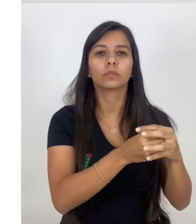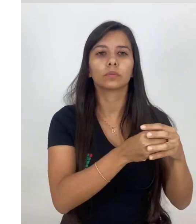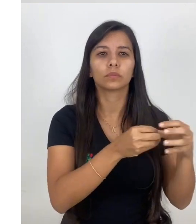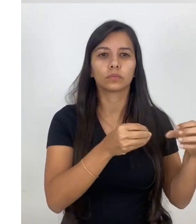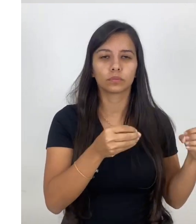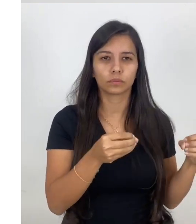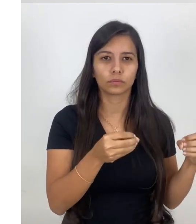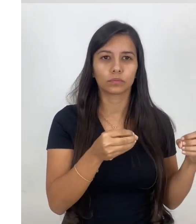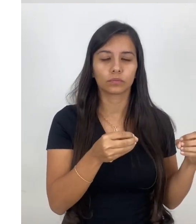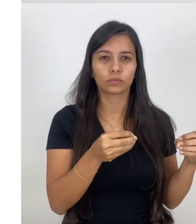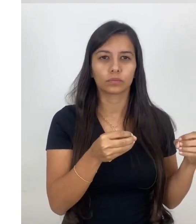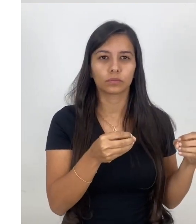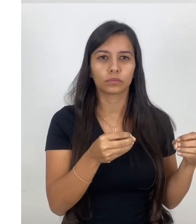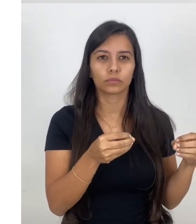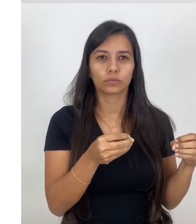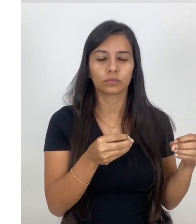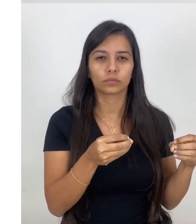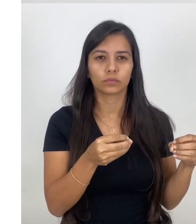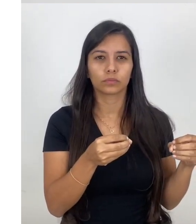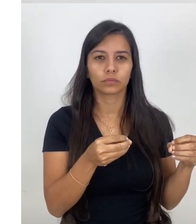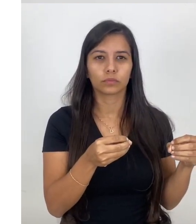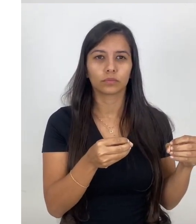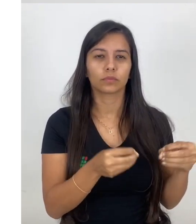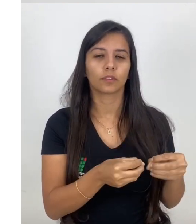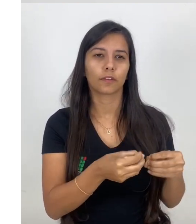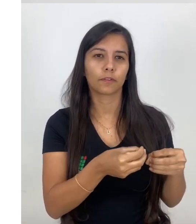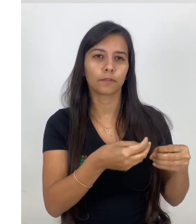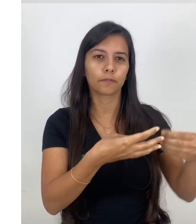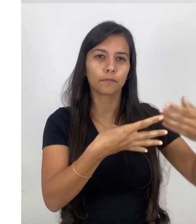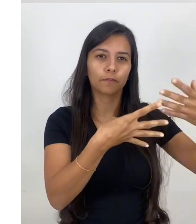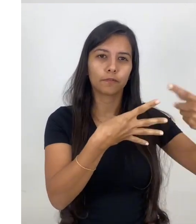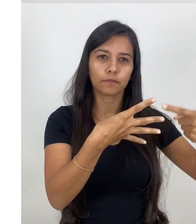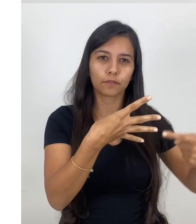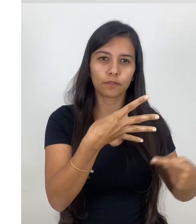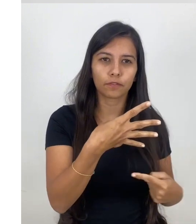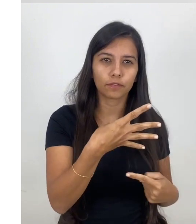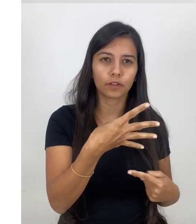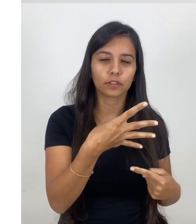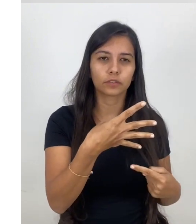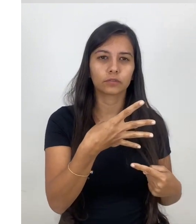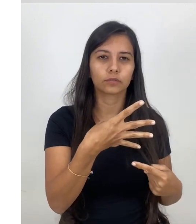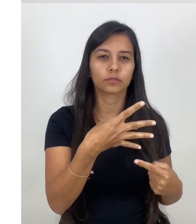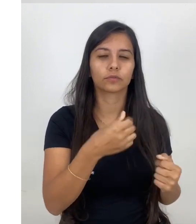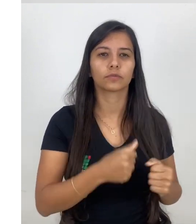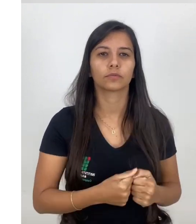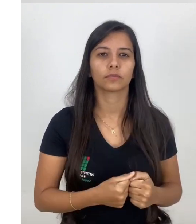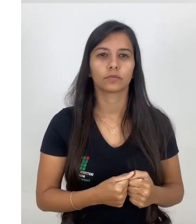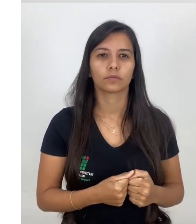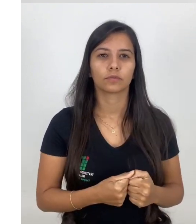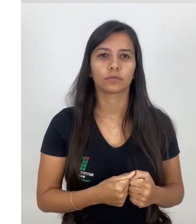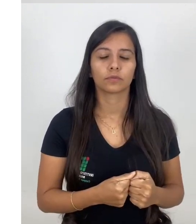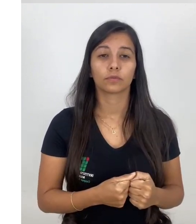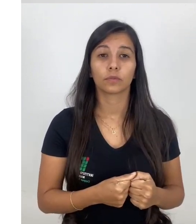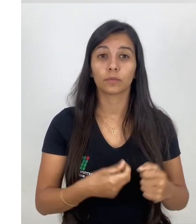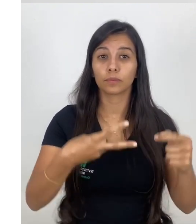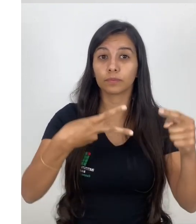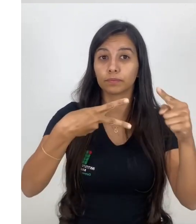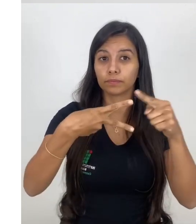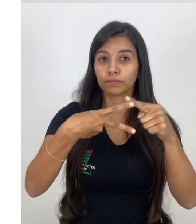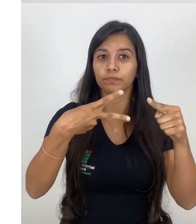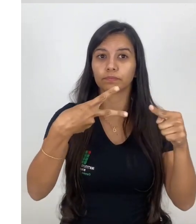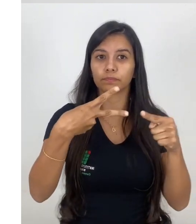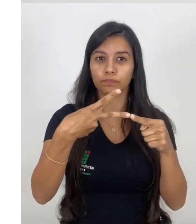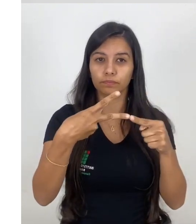de meiose, e na meiose a gente tem subfases, né, que a meiose 1